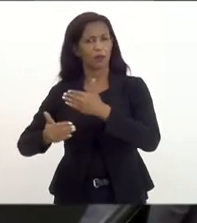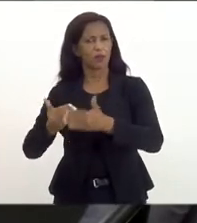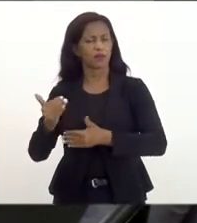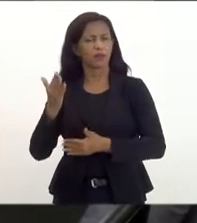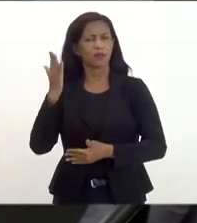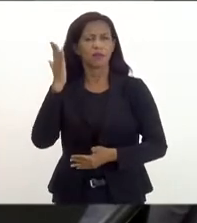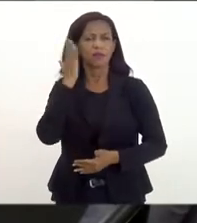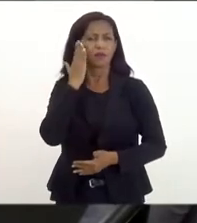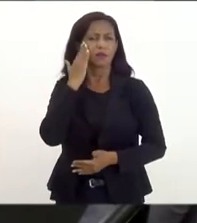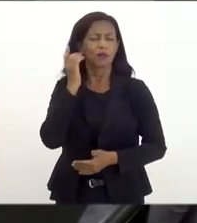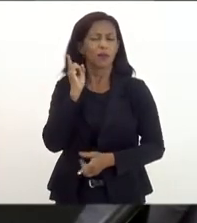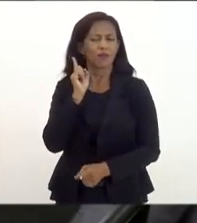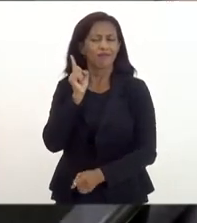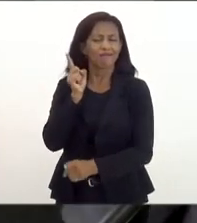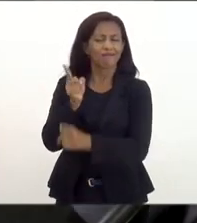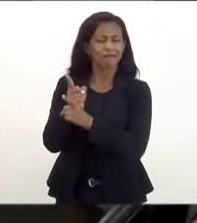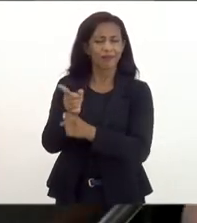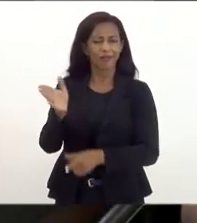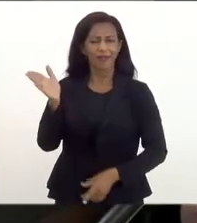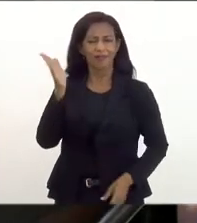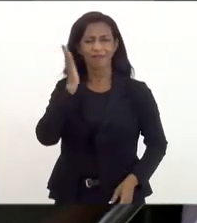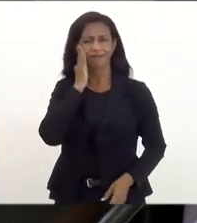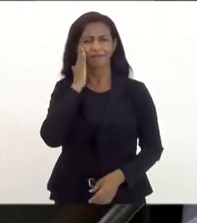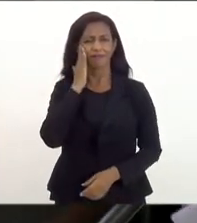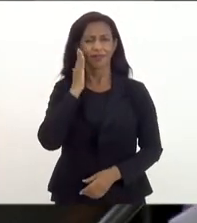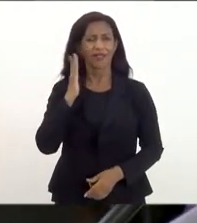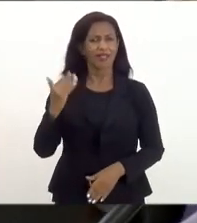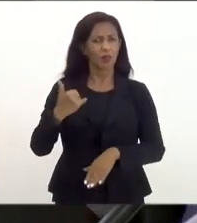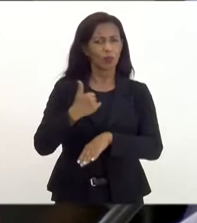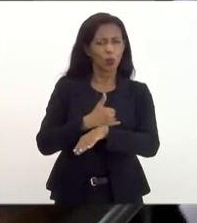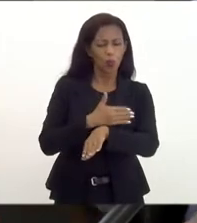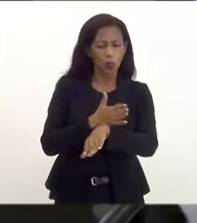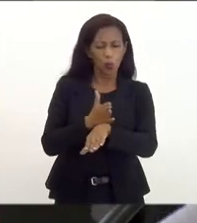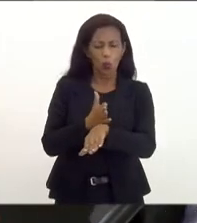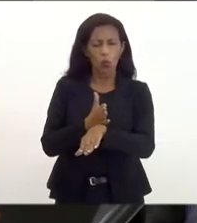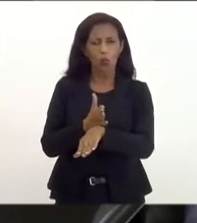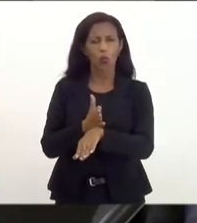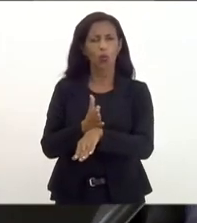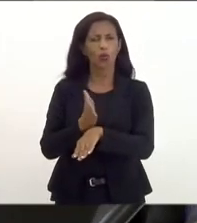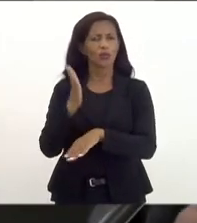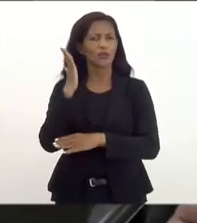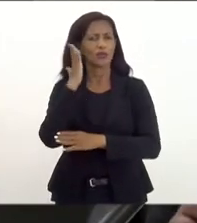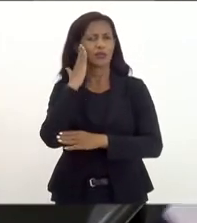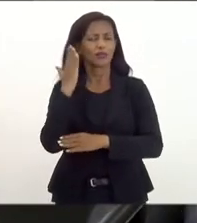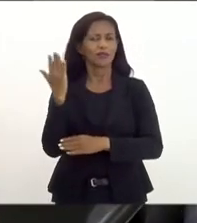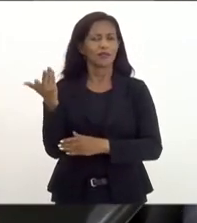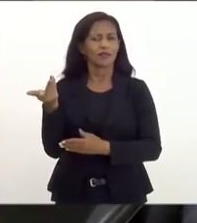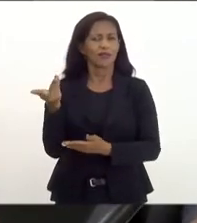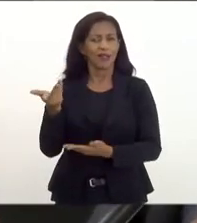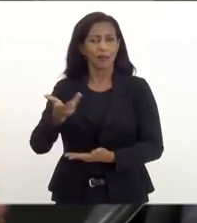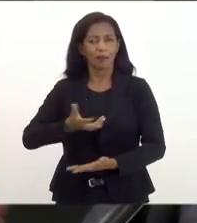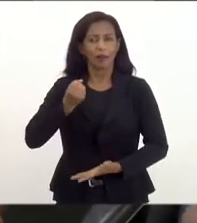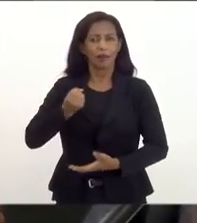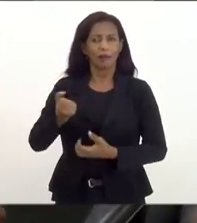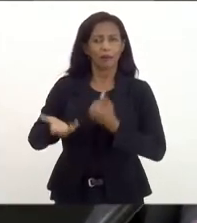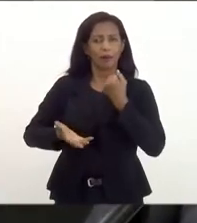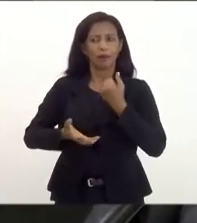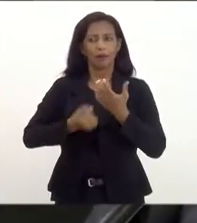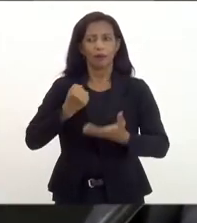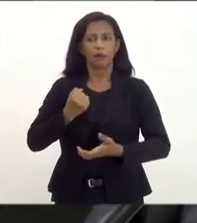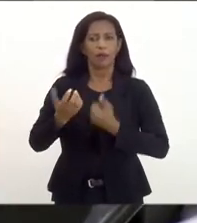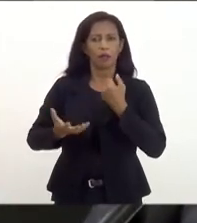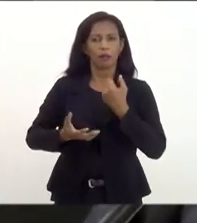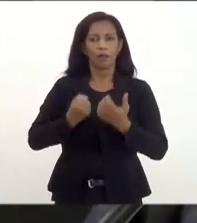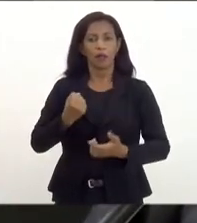sabendo o que a gente vai encontrar e a todo instante a gente vai recebendo surpreso porque